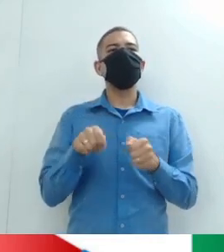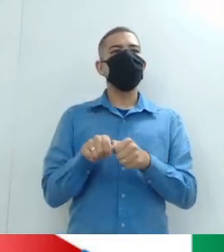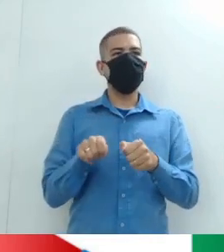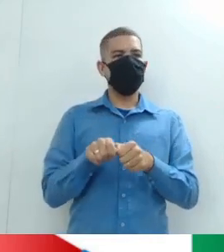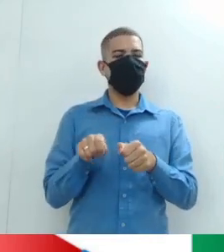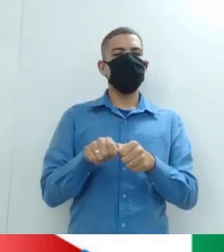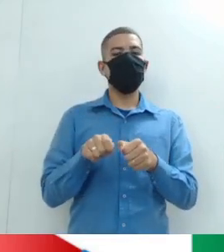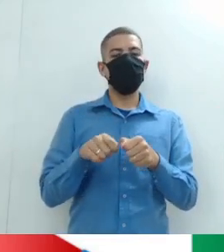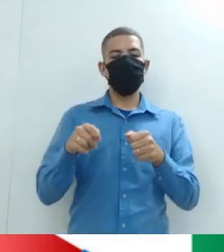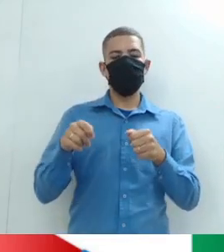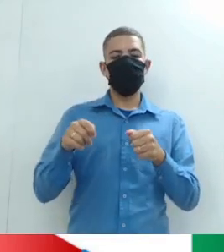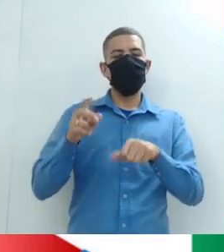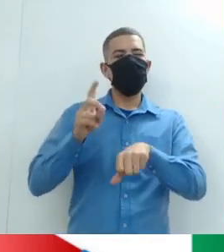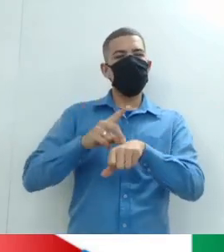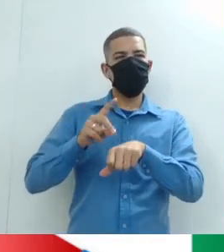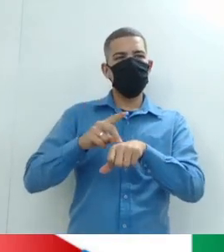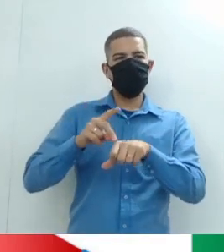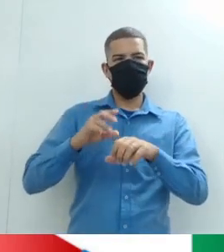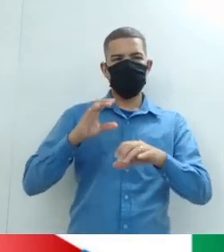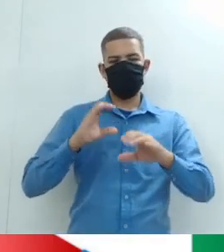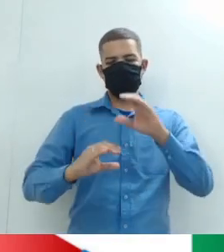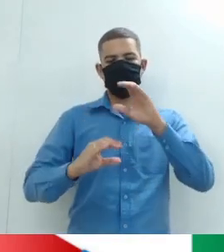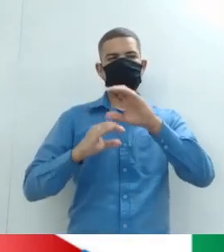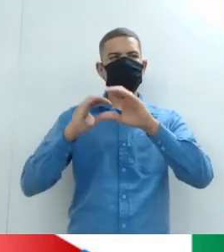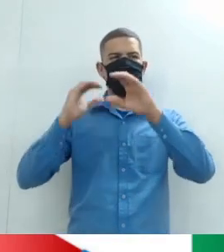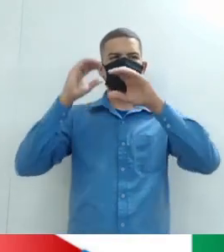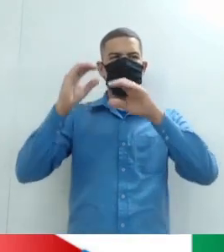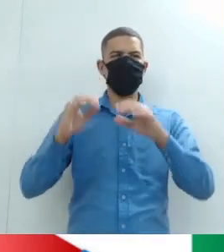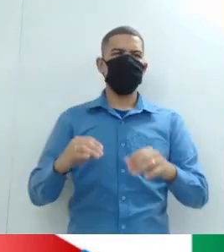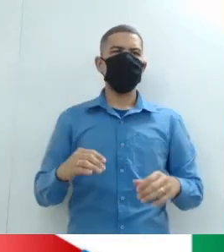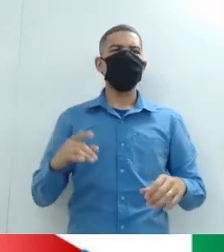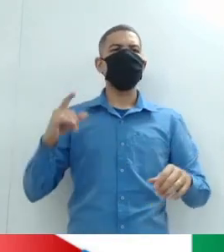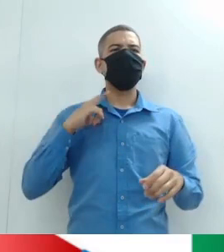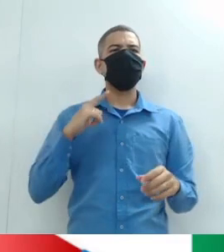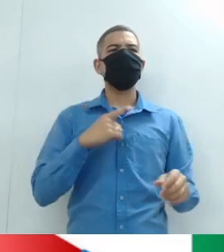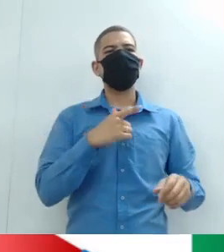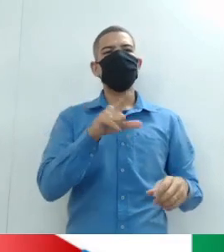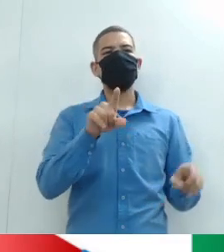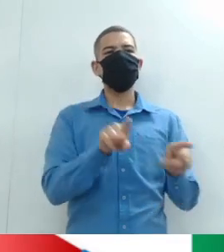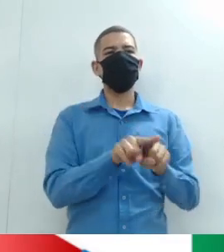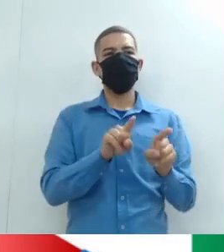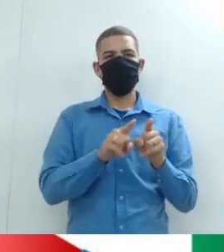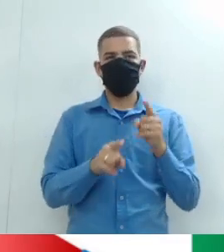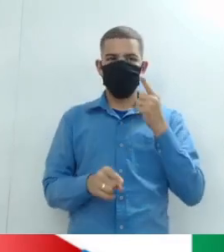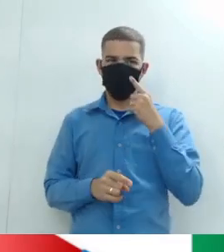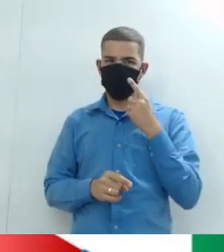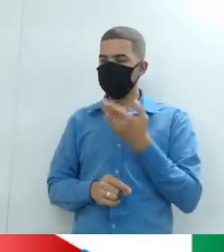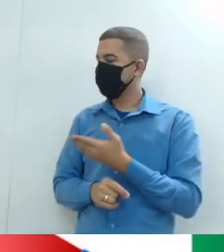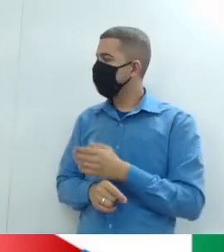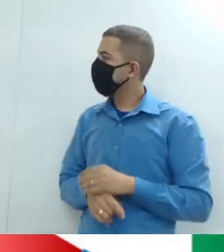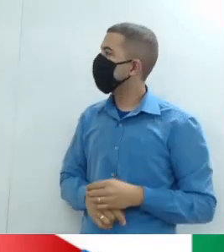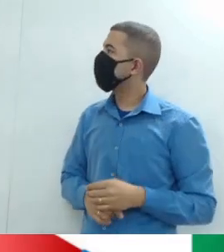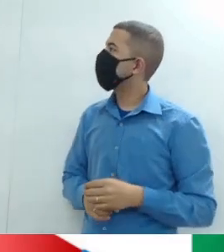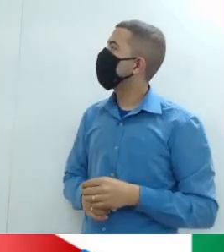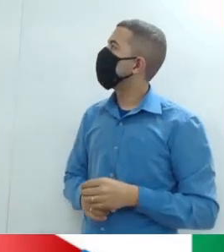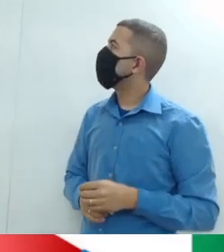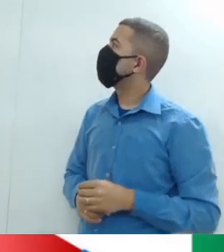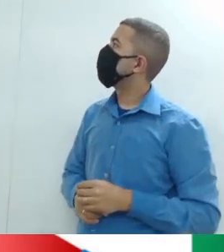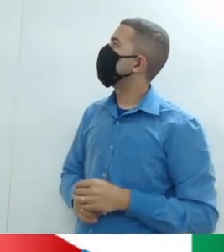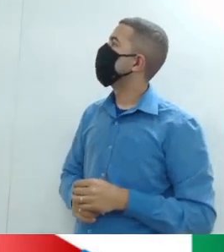botar um em cima do outro. Enfim, vocês já conhecem. Mas tem outras formas. Olha a forma cilíndrica aí